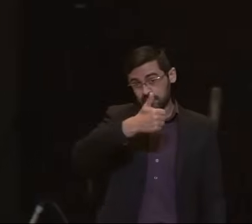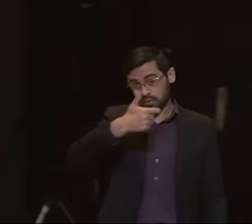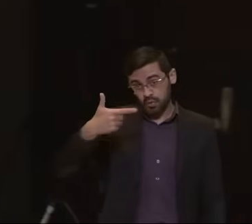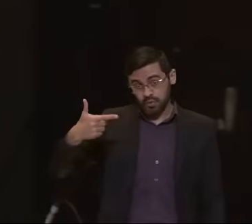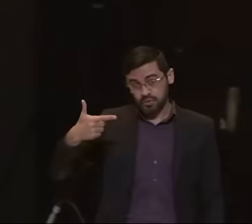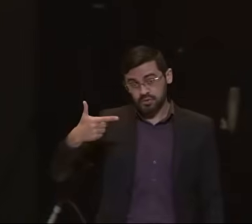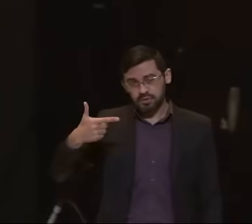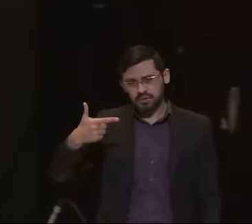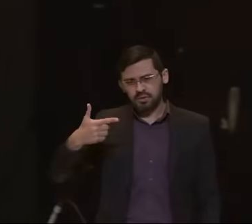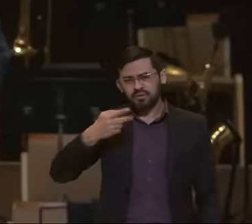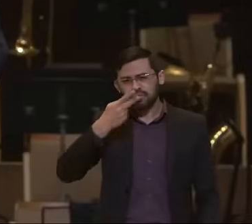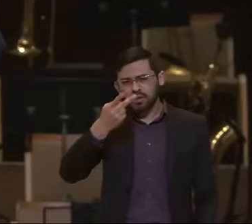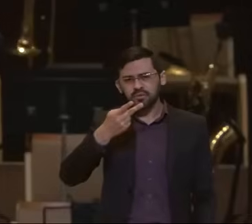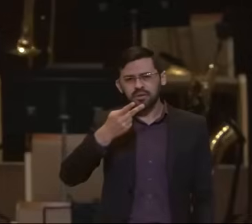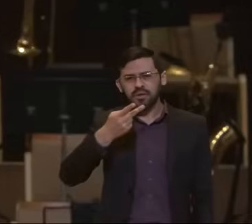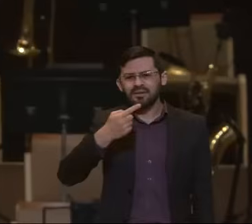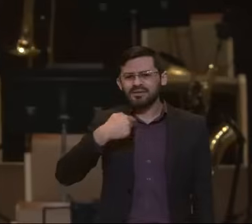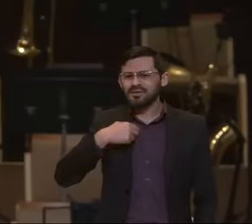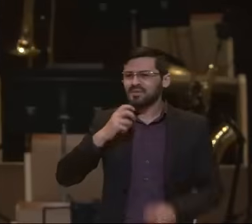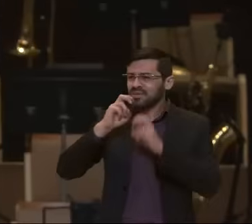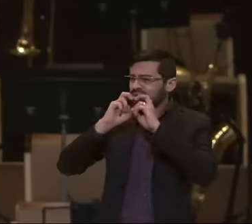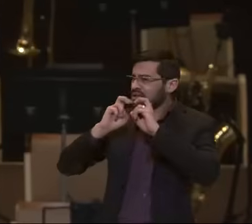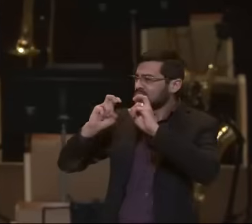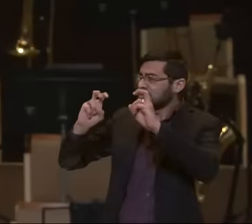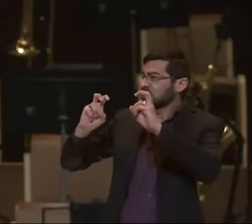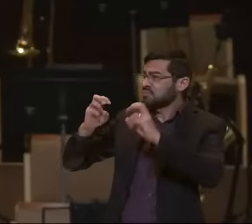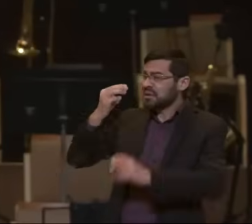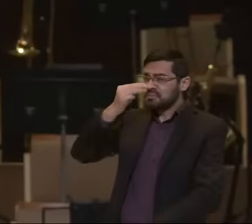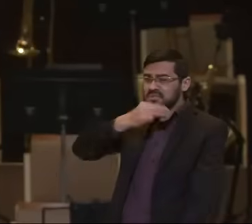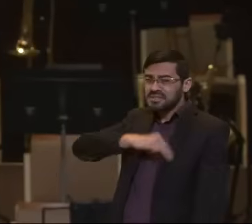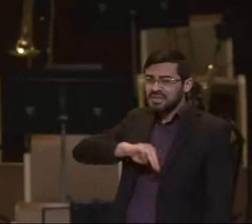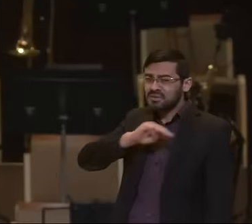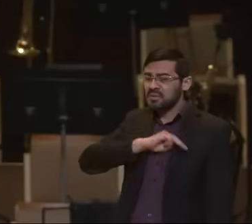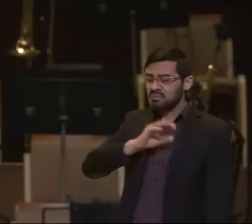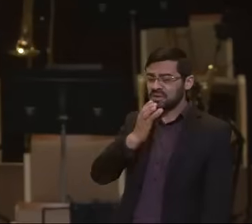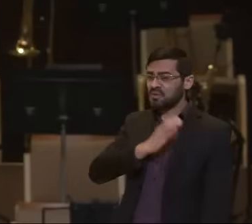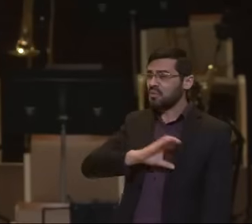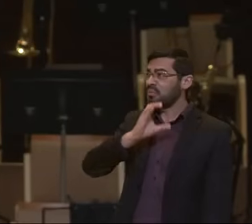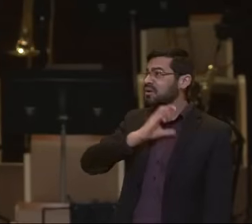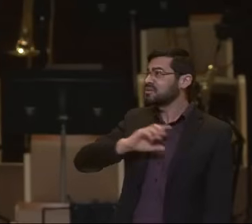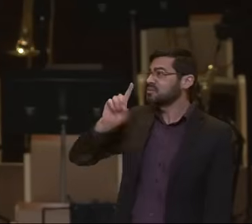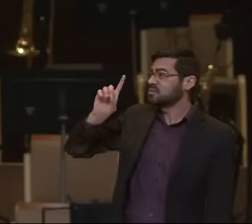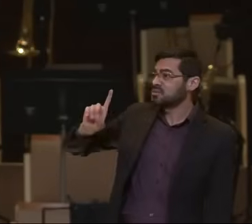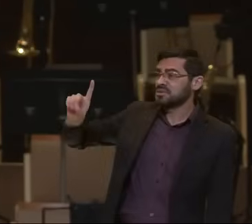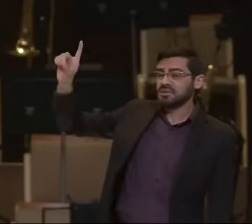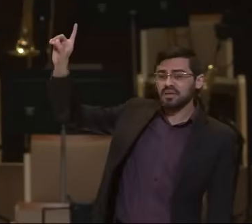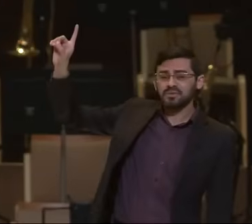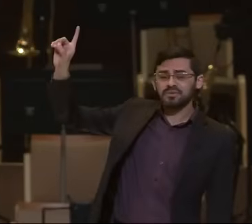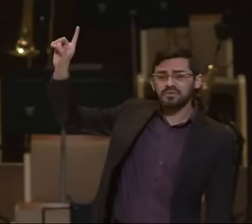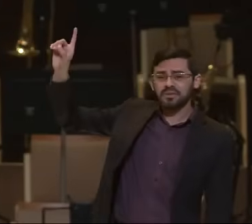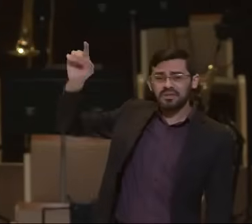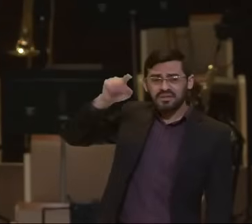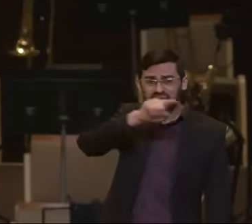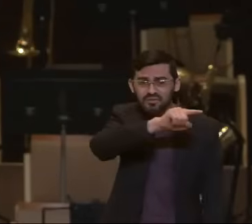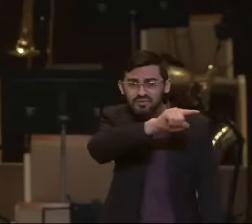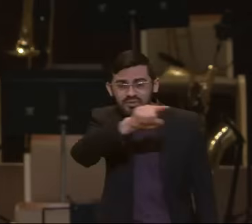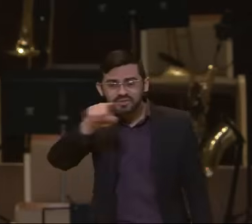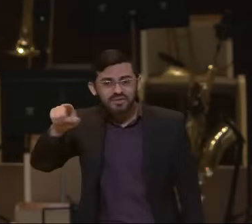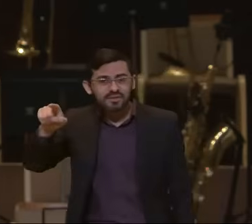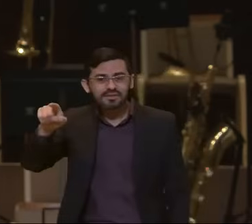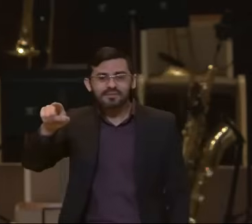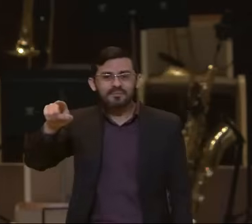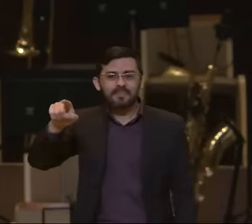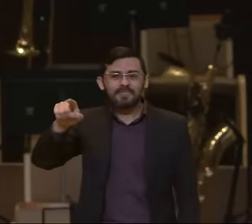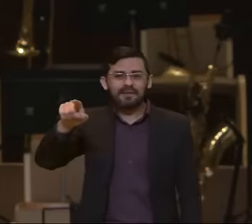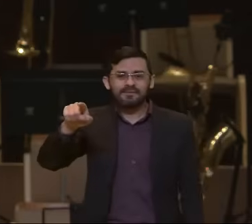assim: rogo-vos pelas misericórdias de Deus, pela compaixão do Senhor, que vocês não